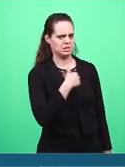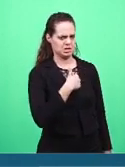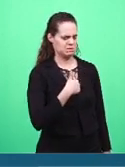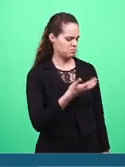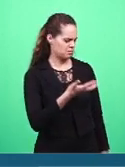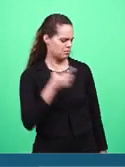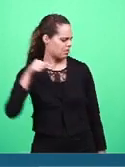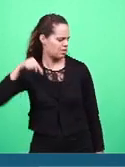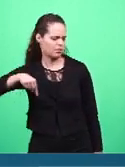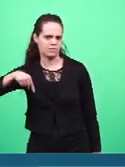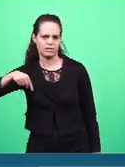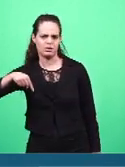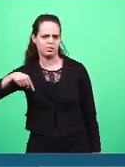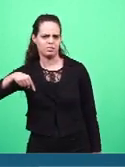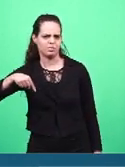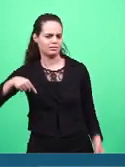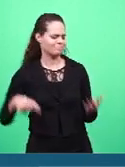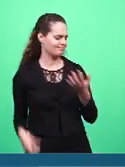Comeu. Vamos lá.